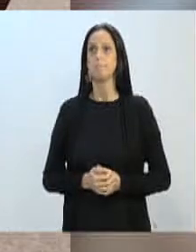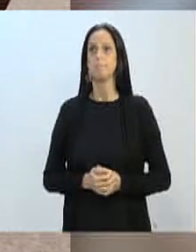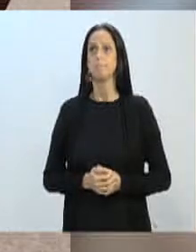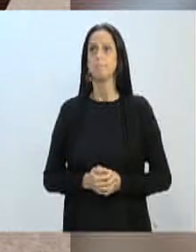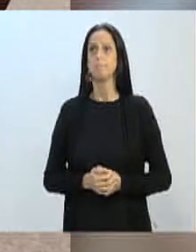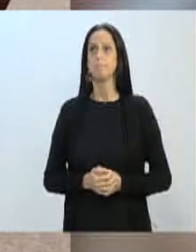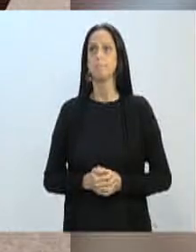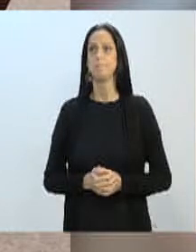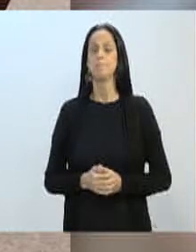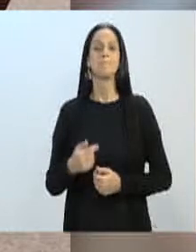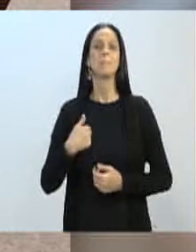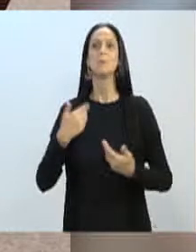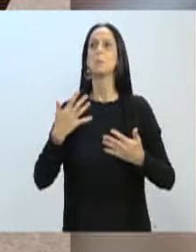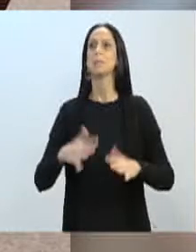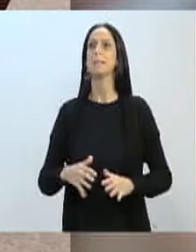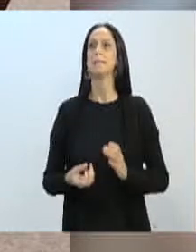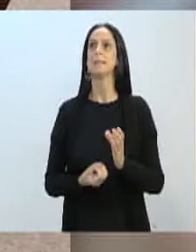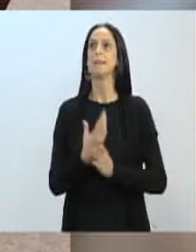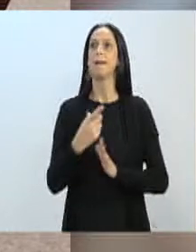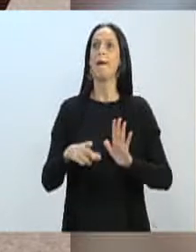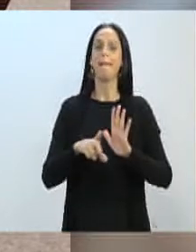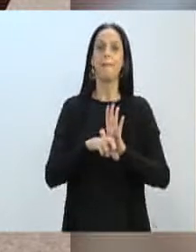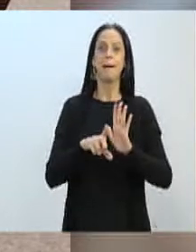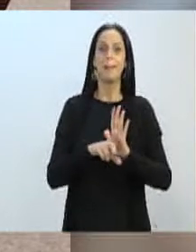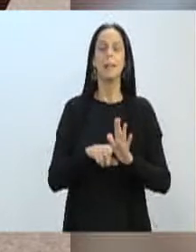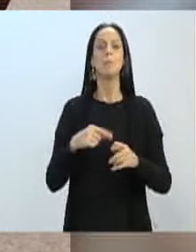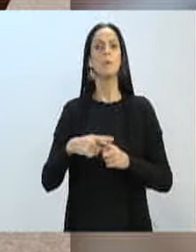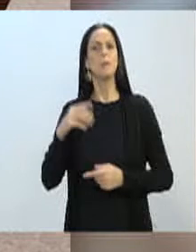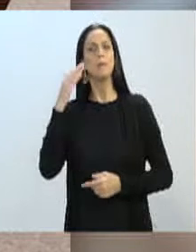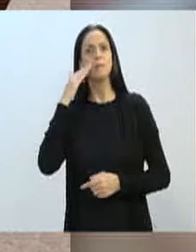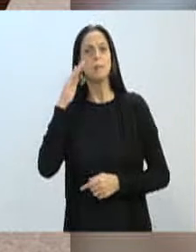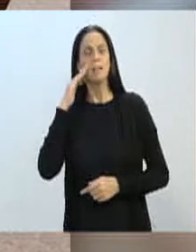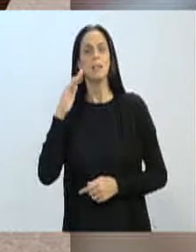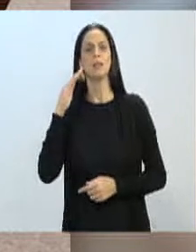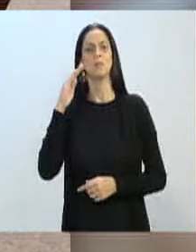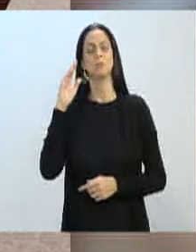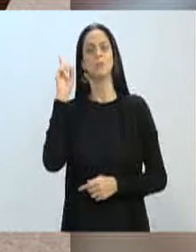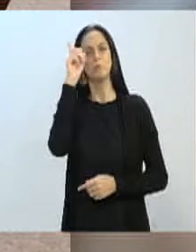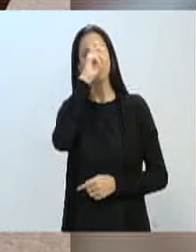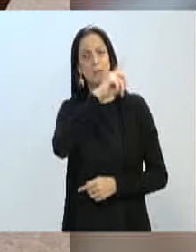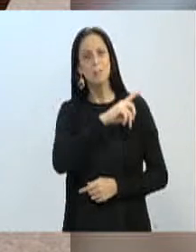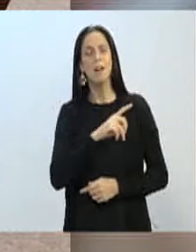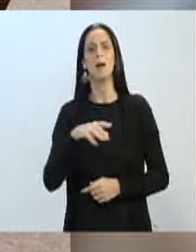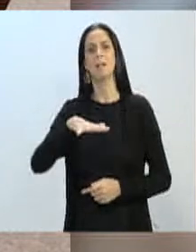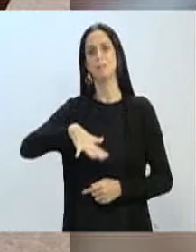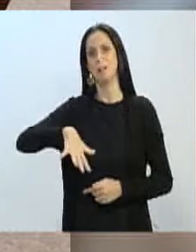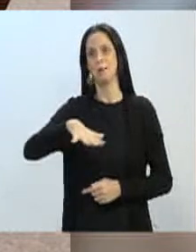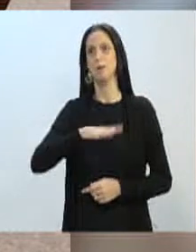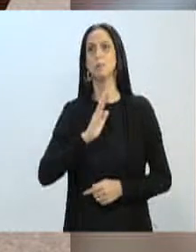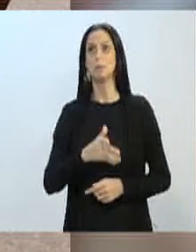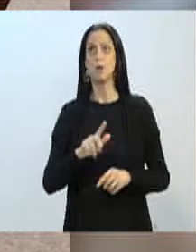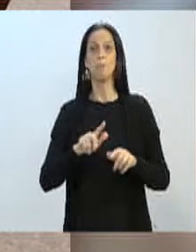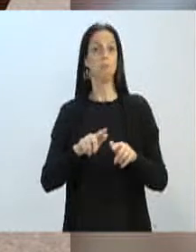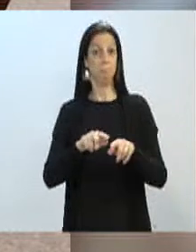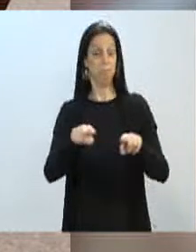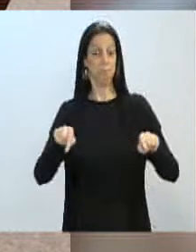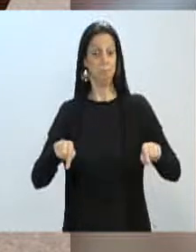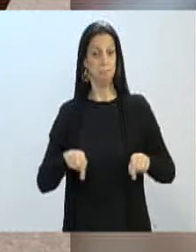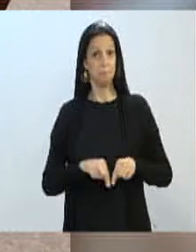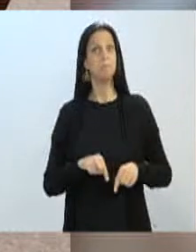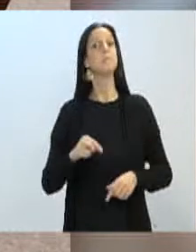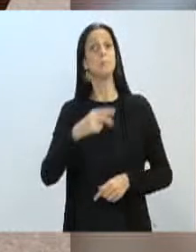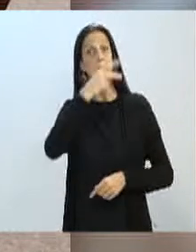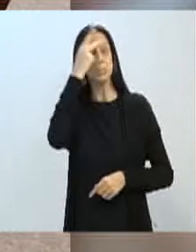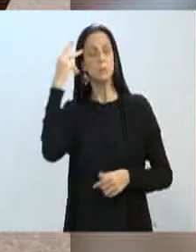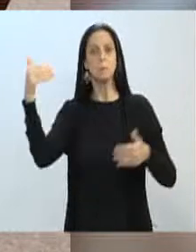porque eu não quis entrar com legislação aqui não entendendo as dificuldades do setor a gente chamou o pessoal para conversar no gabinete vieram representantes dos